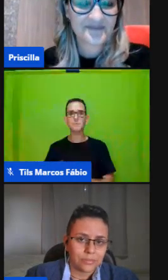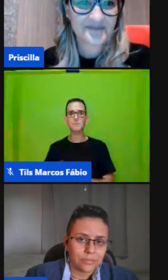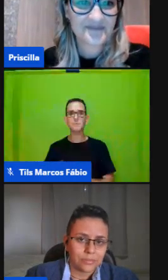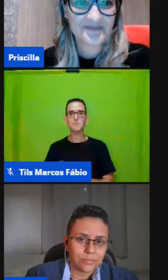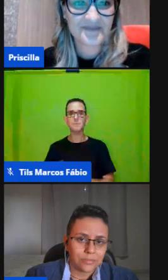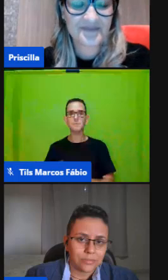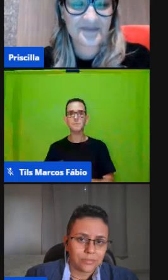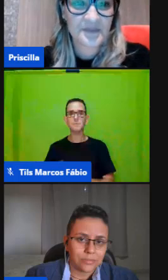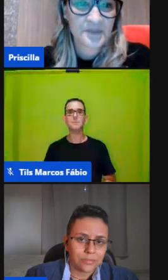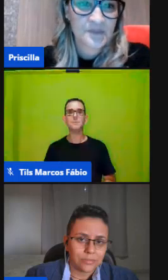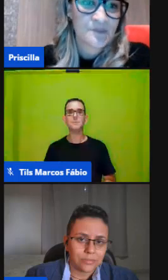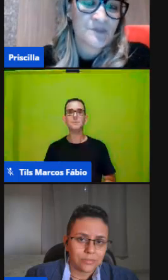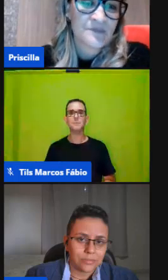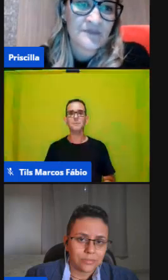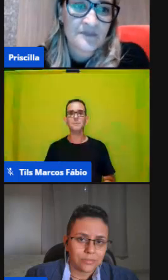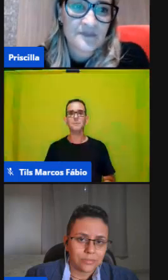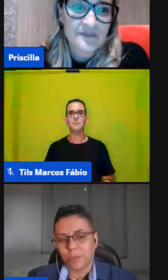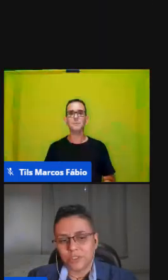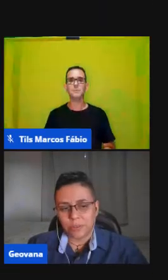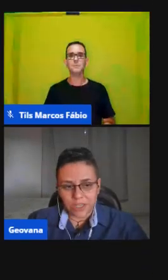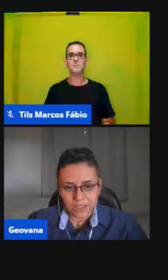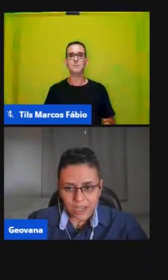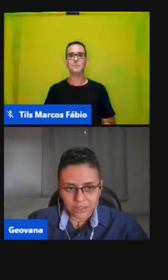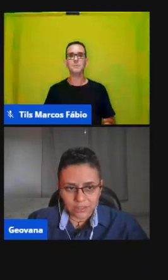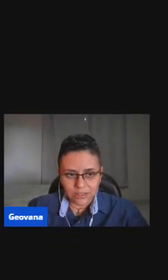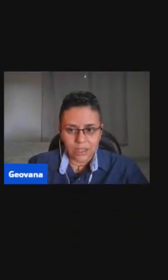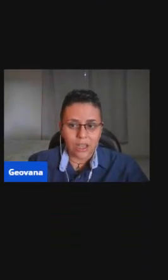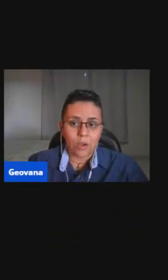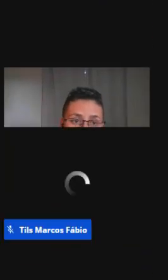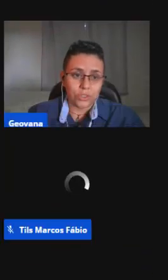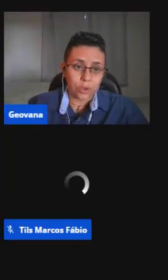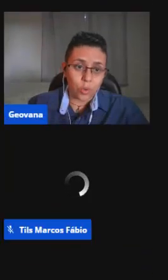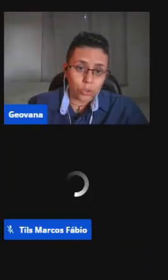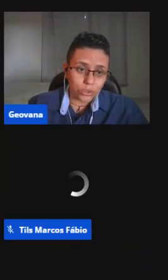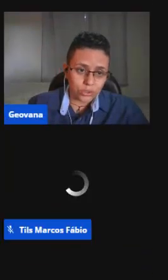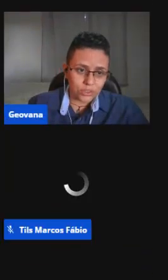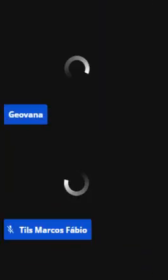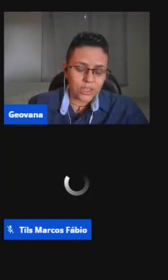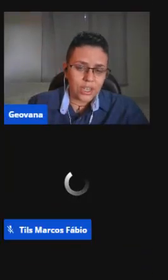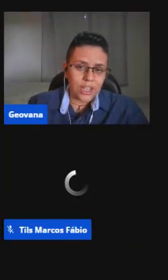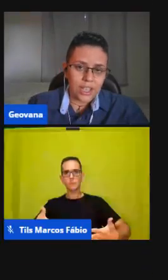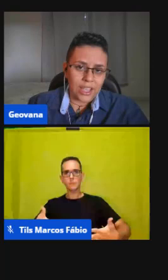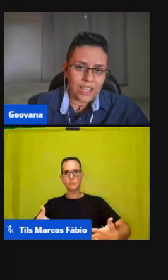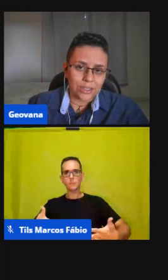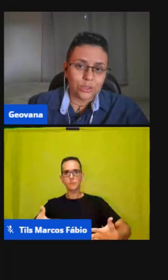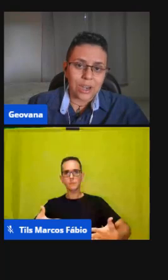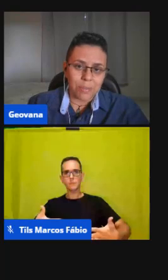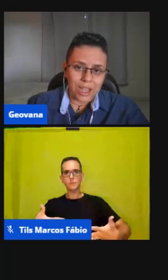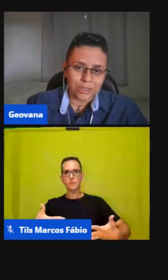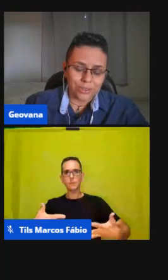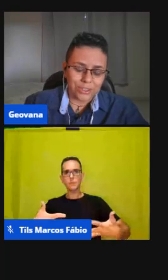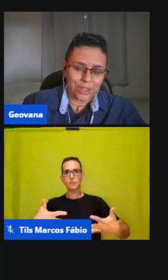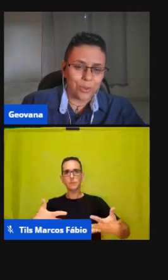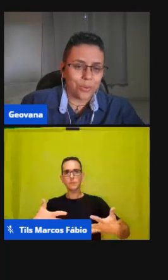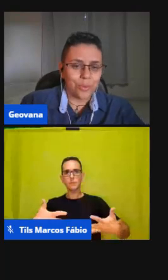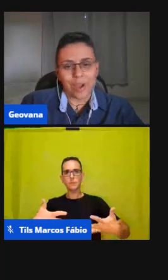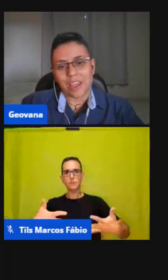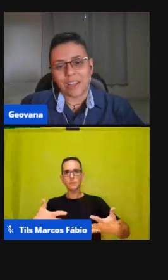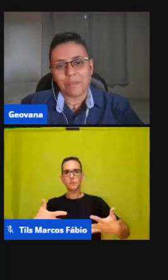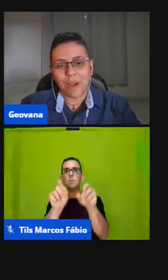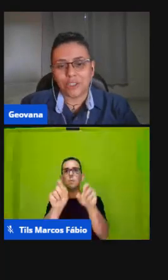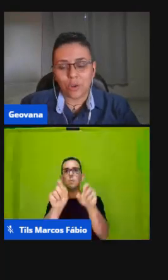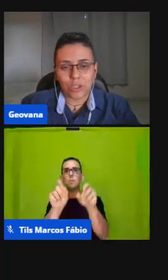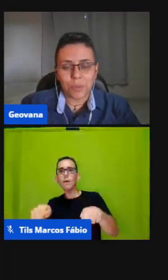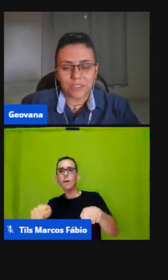Então, nós vamos falar um pouquinho agora de algumas possibilidades, alguns recursos do trabalho, então,